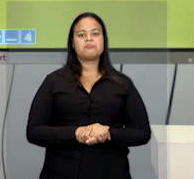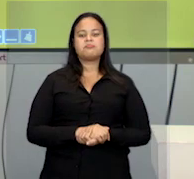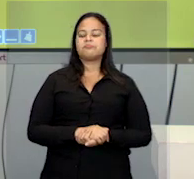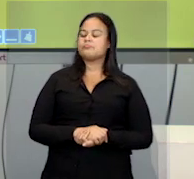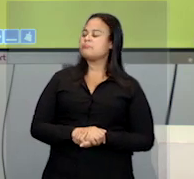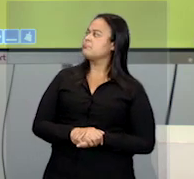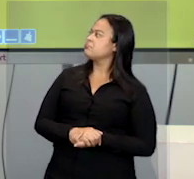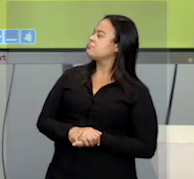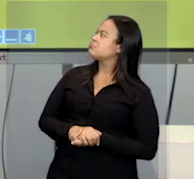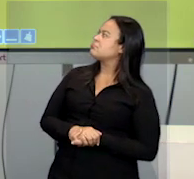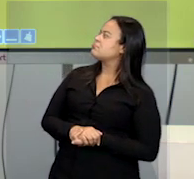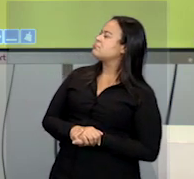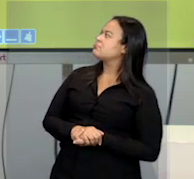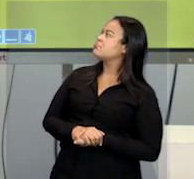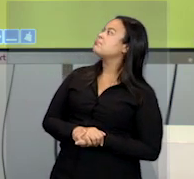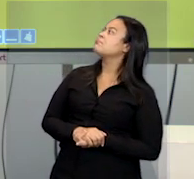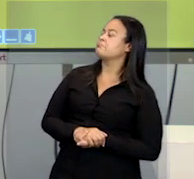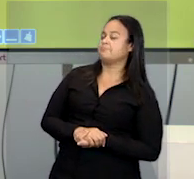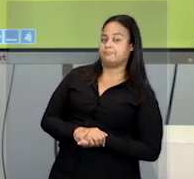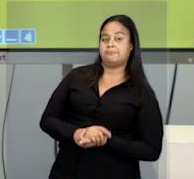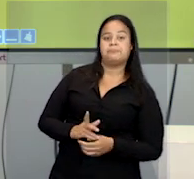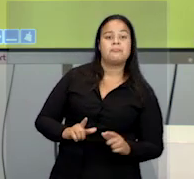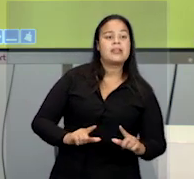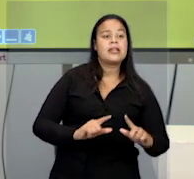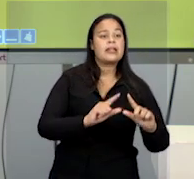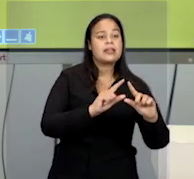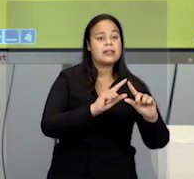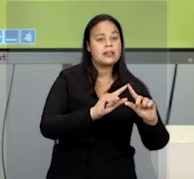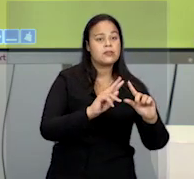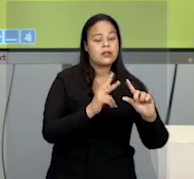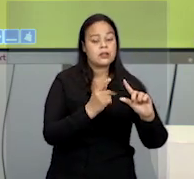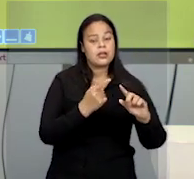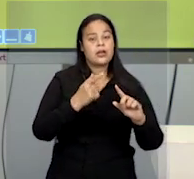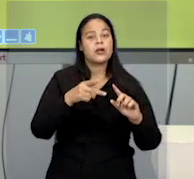ΔH é igual a mais